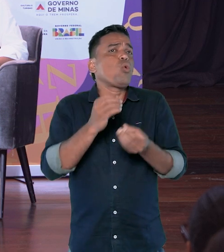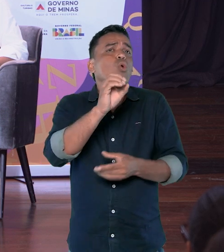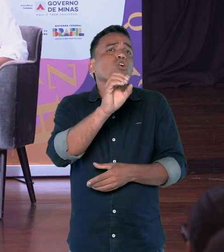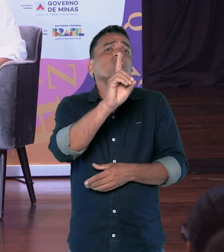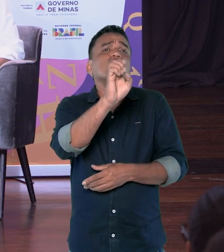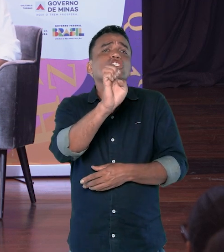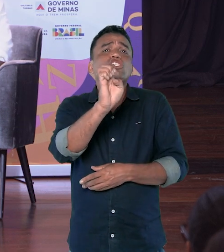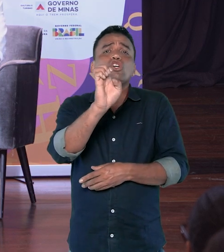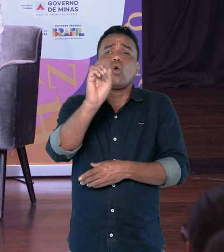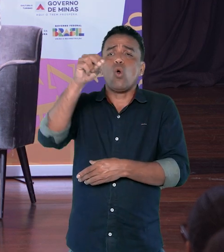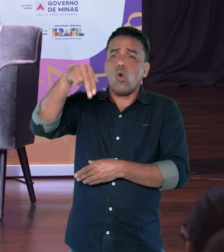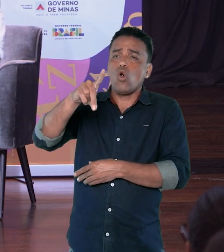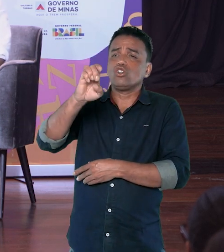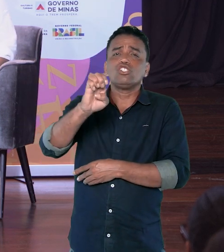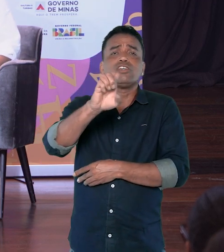vêm.